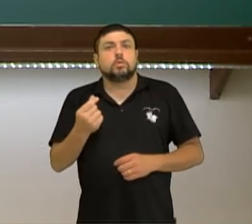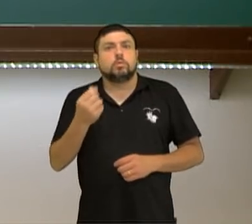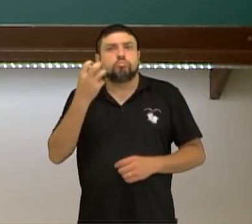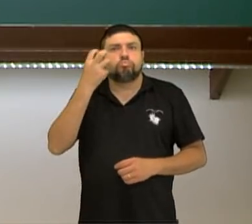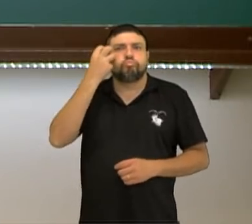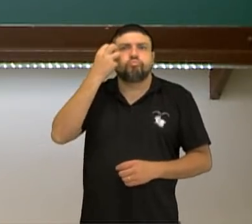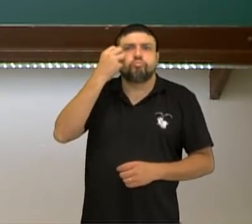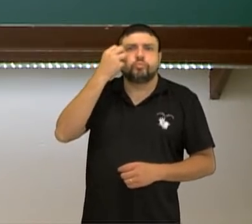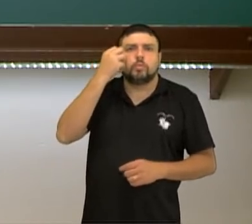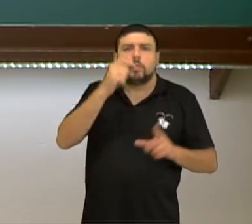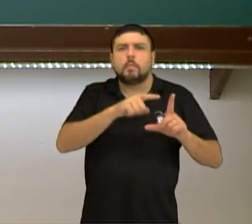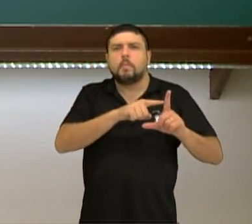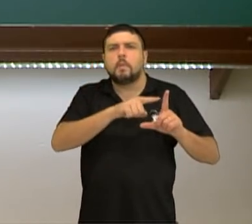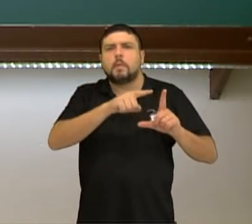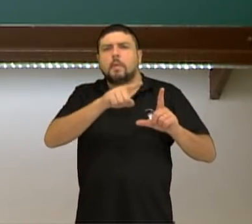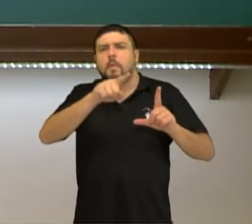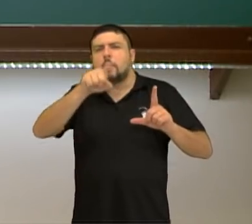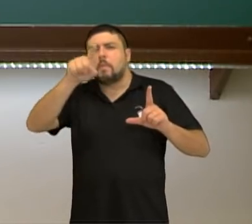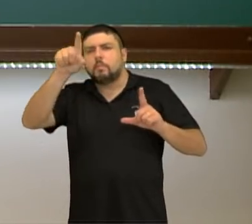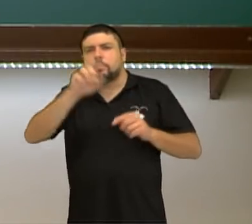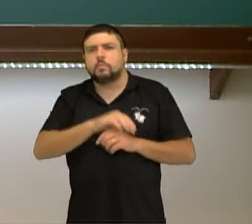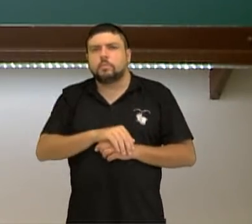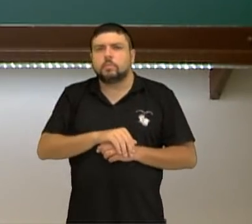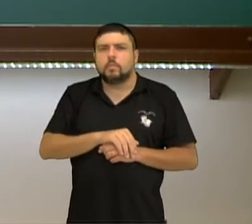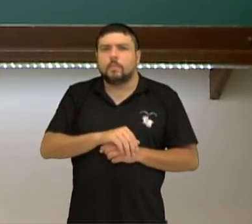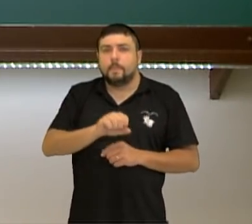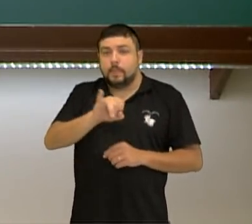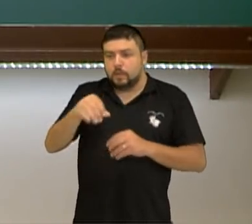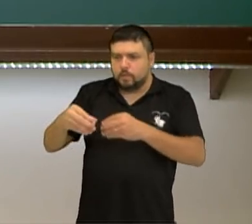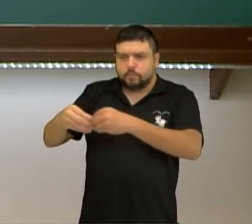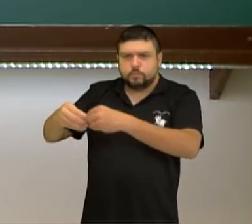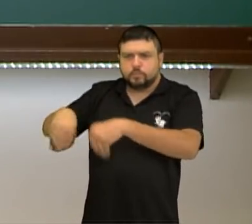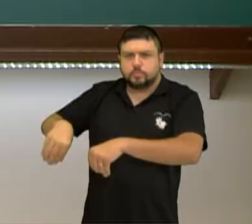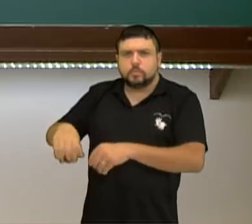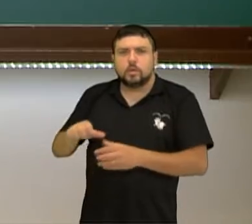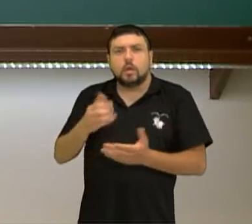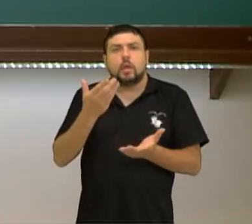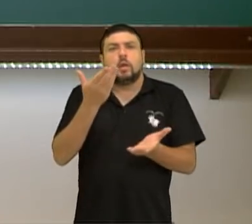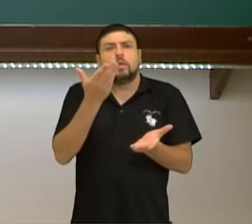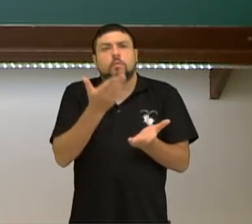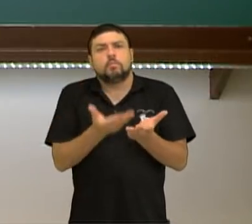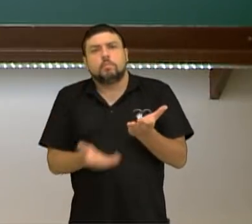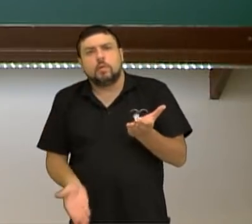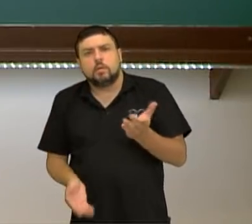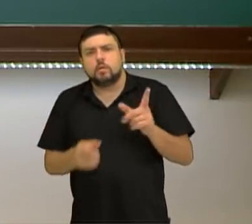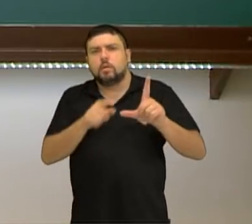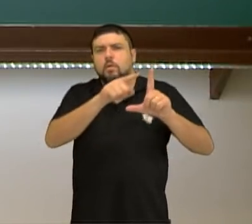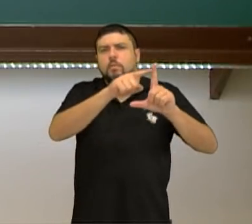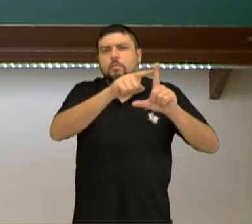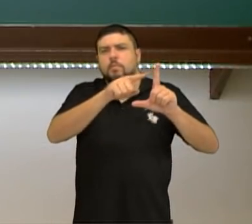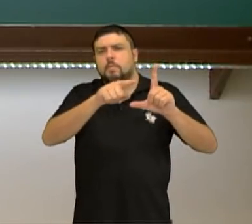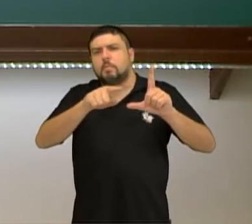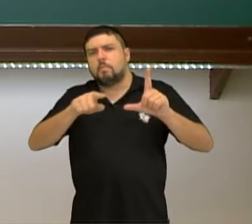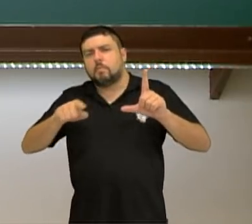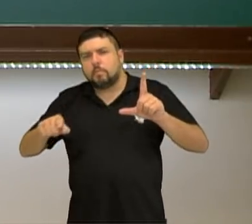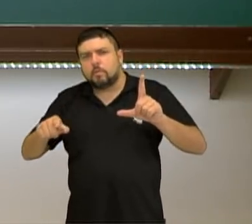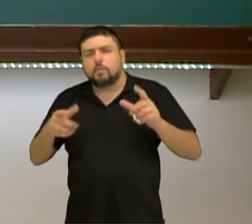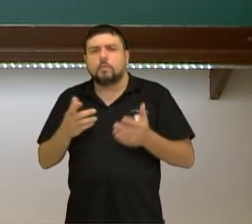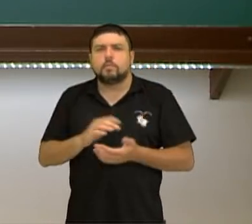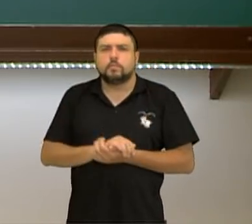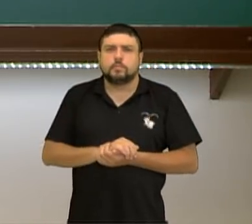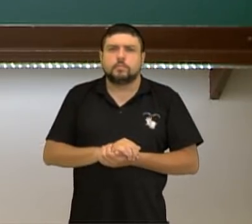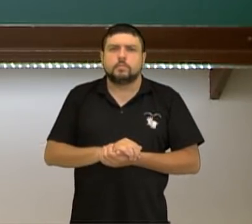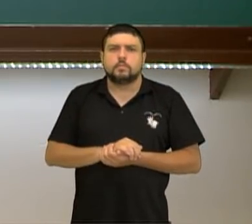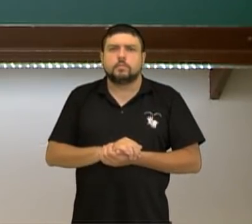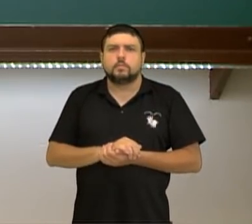lucro. E quando eu penso em prejuízo, qual é o conceito que eu tenho de perda, de valores que estão saindo e acabando? Tá? Como